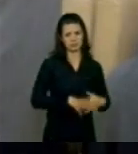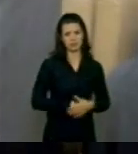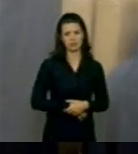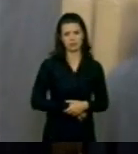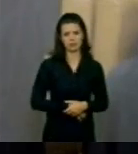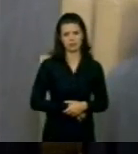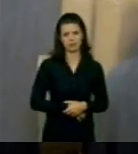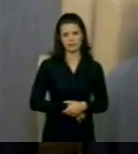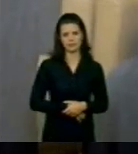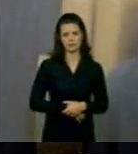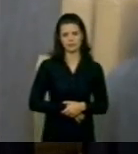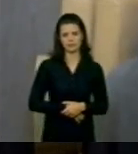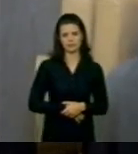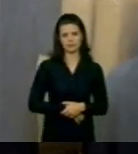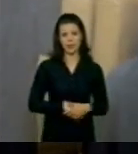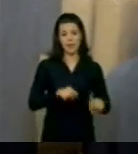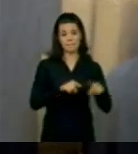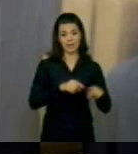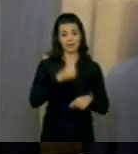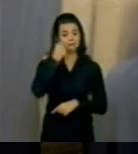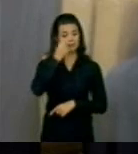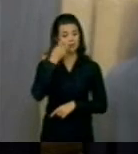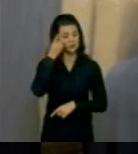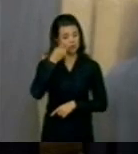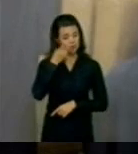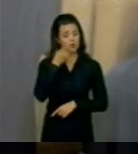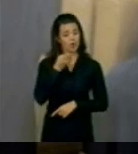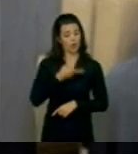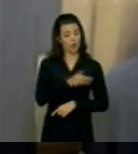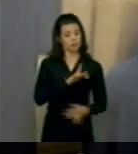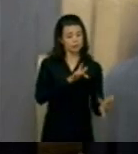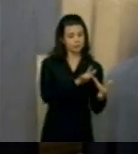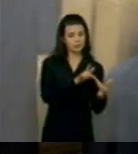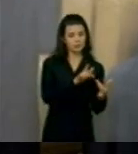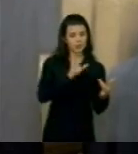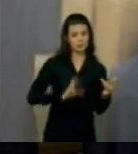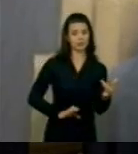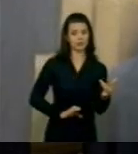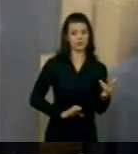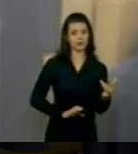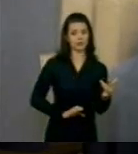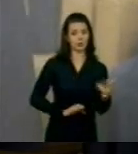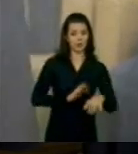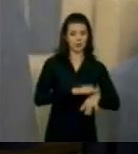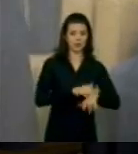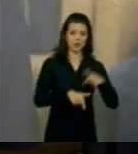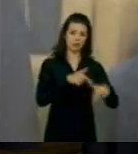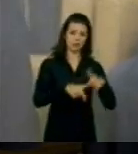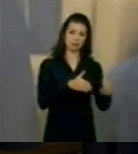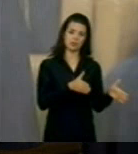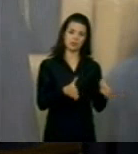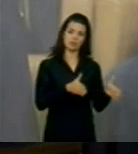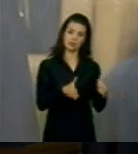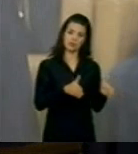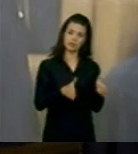por essa direta conexão com o cidadão, os mandatos parlamentares sempre foram os